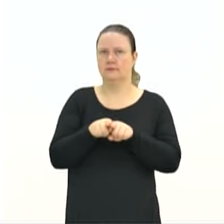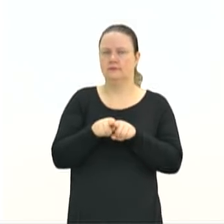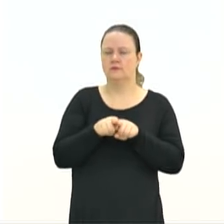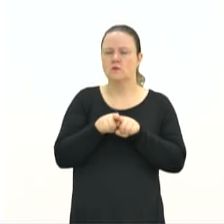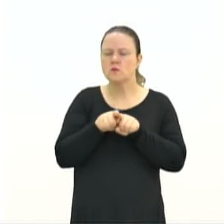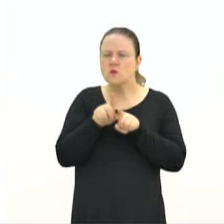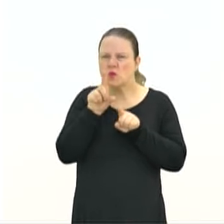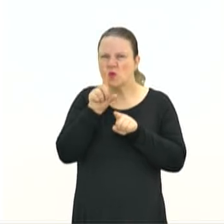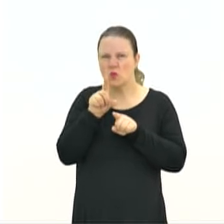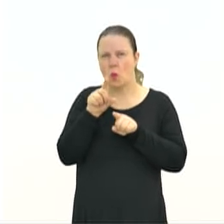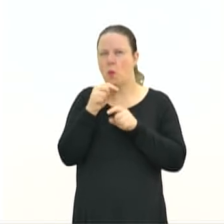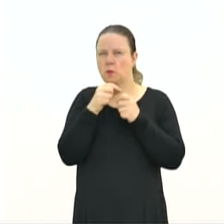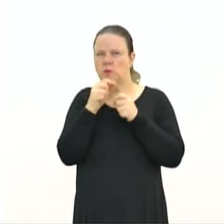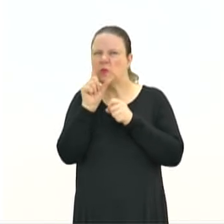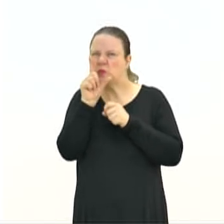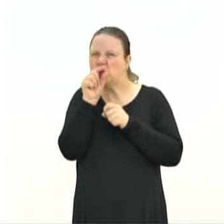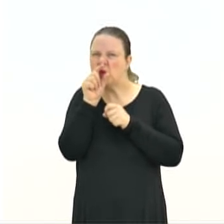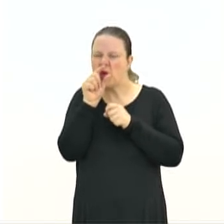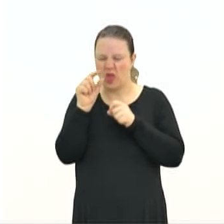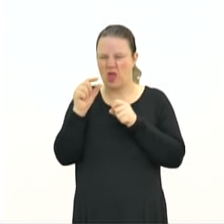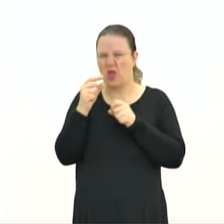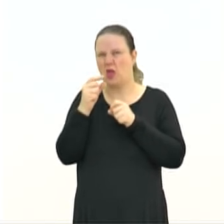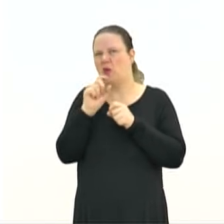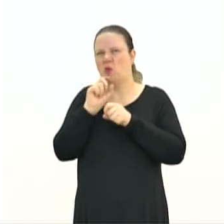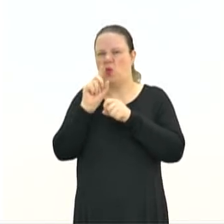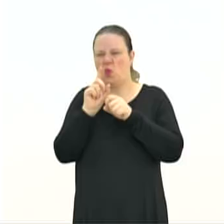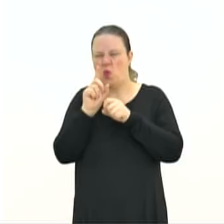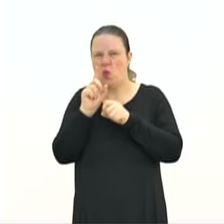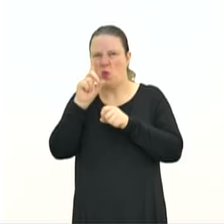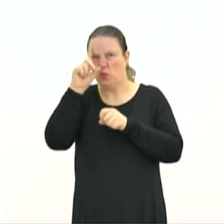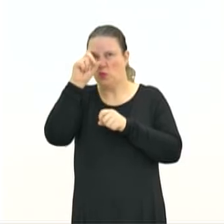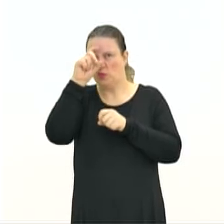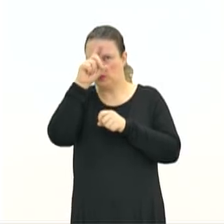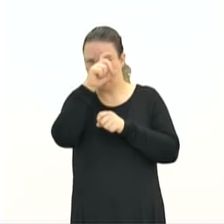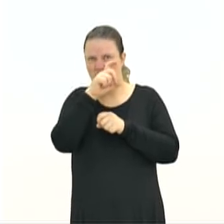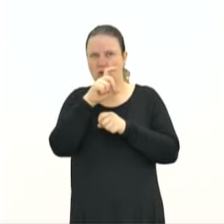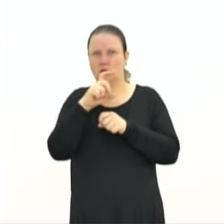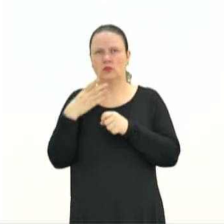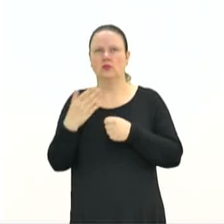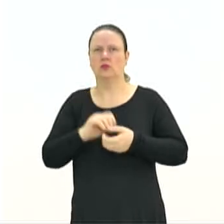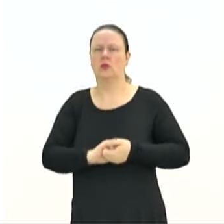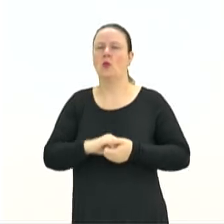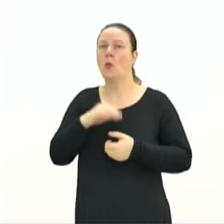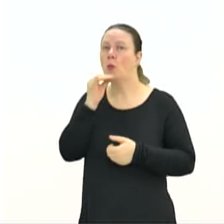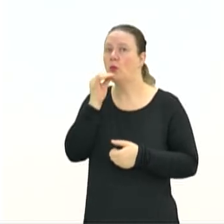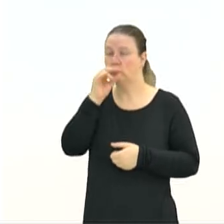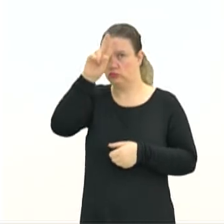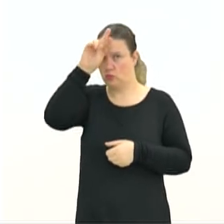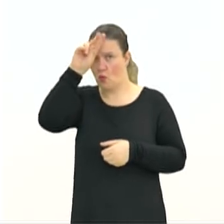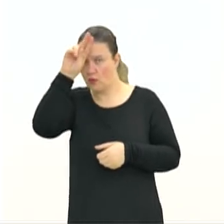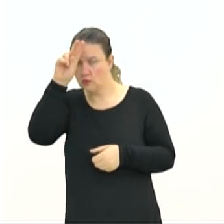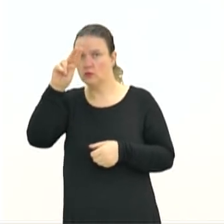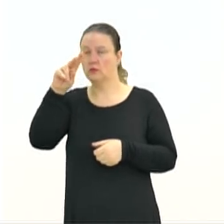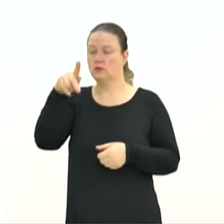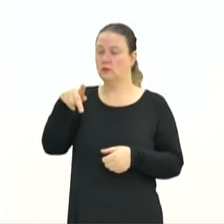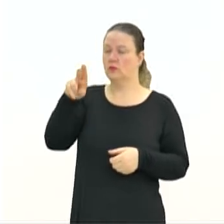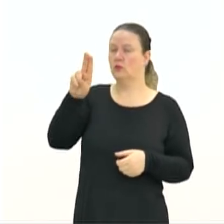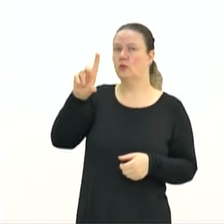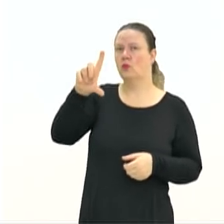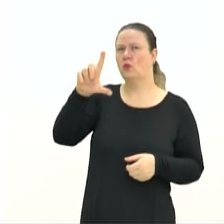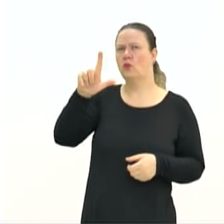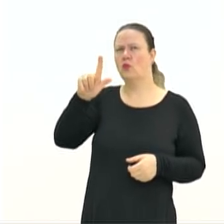né? Essas centenas de pulgões podem ser consumidos ali por milhares de protozoários, porque pulgões às vezes